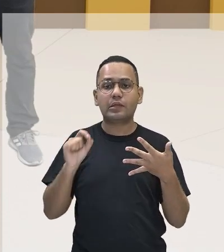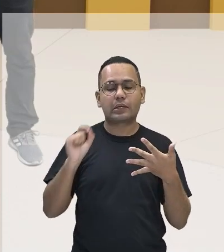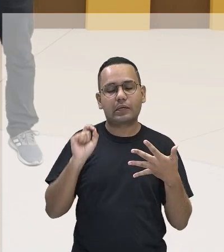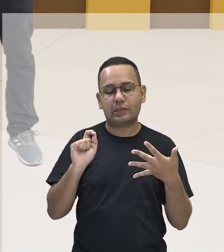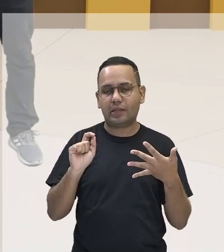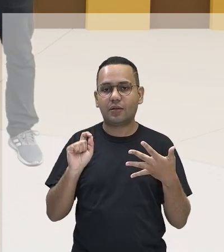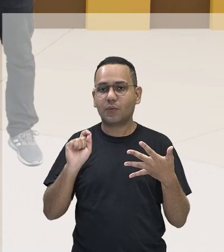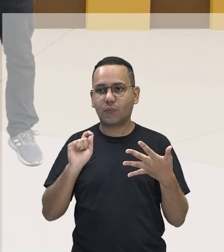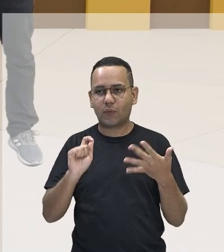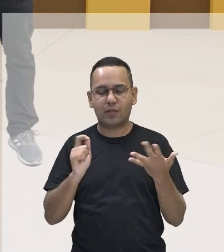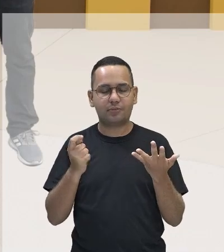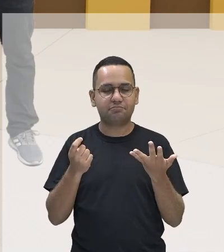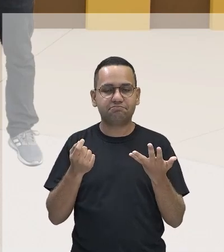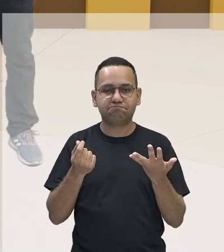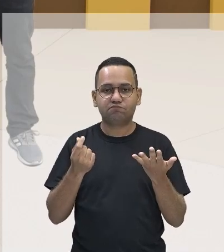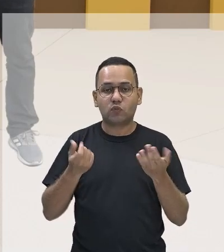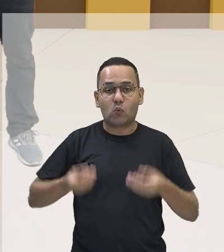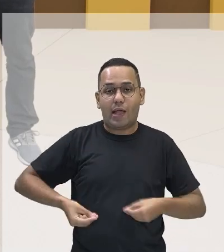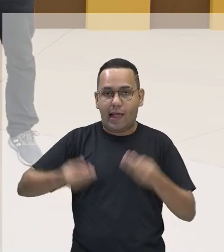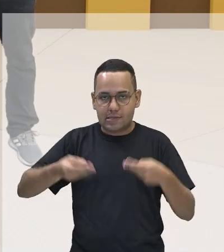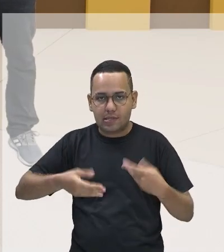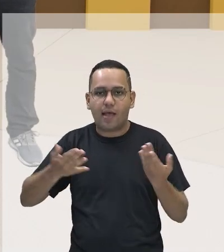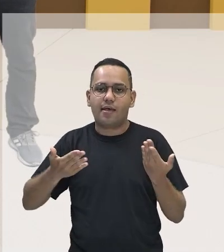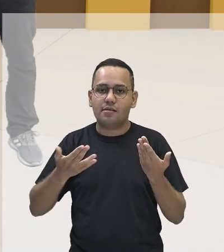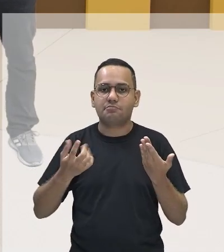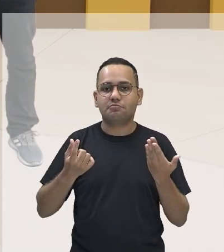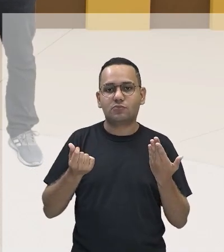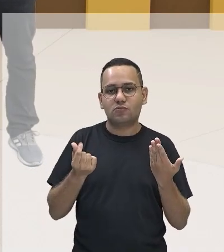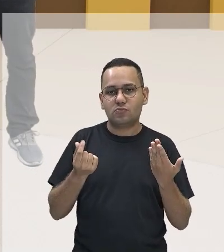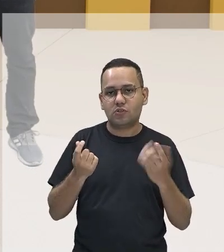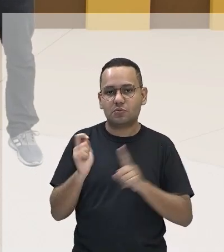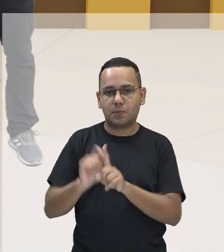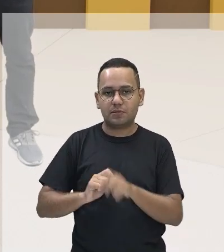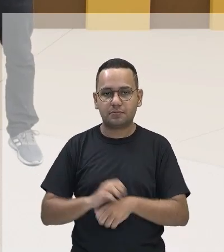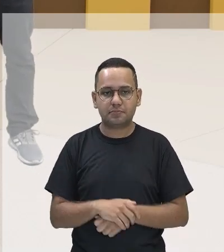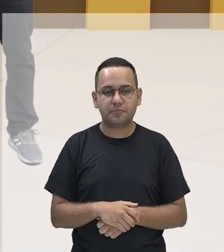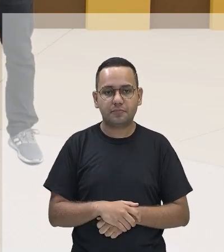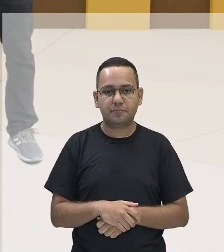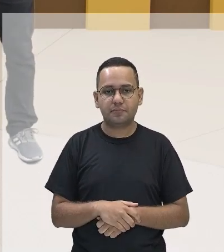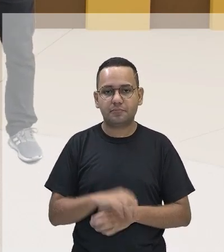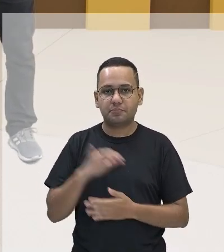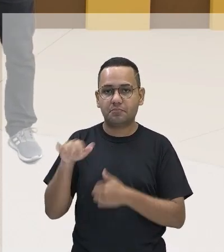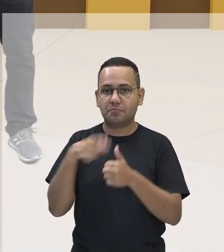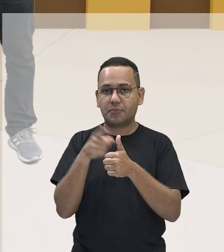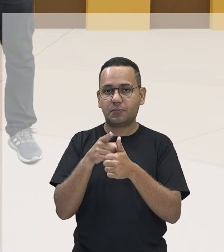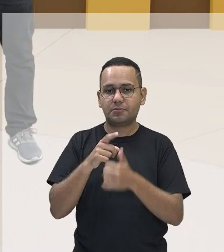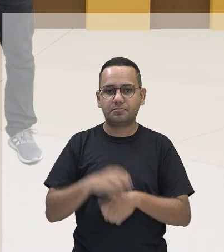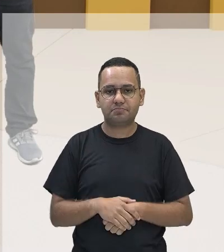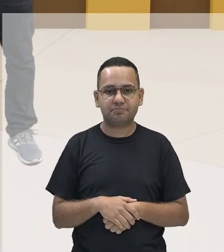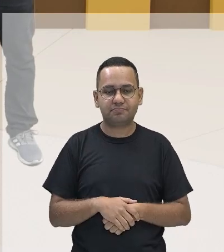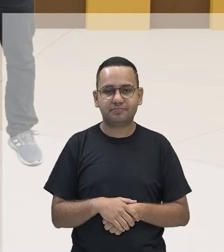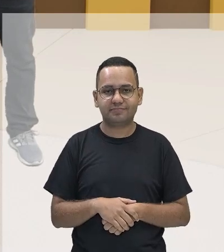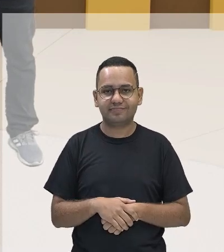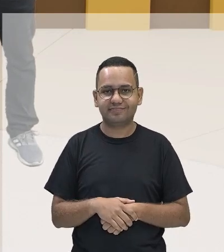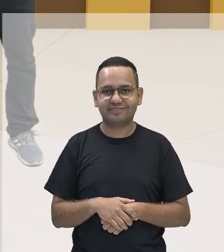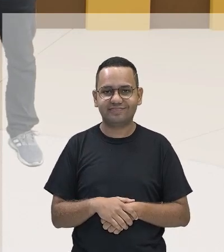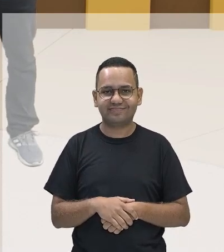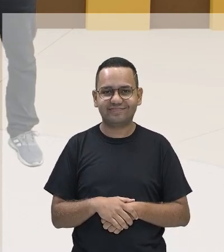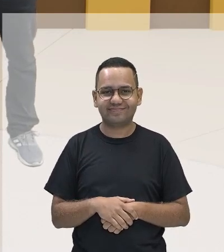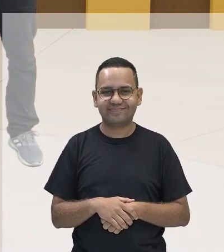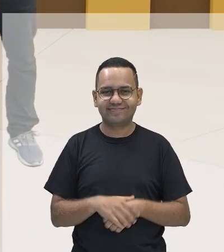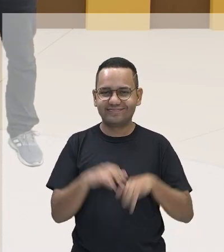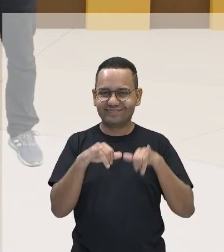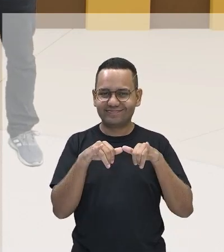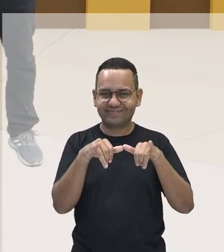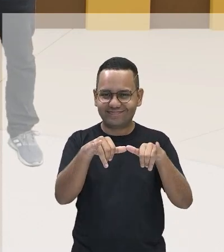dinheiro aí, durante o seu mês. Vamos começar aí pelo primeiro, olha, supermercado, ok?